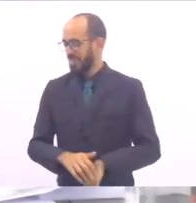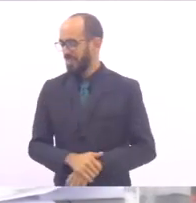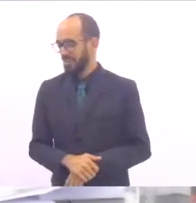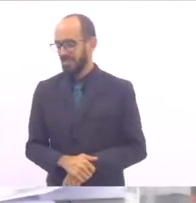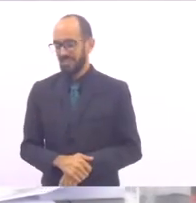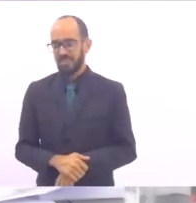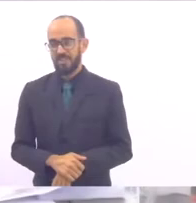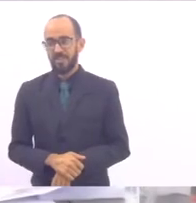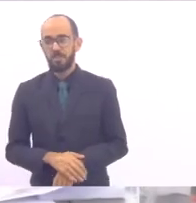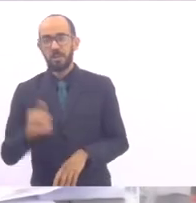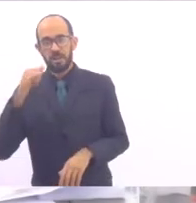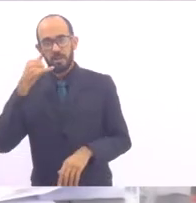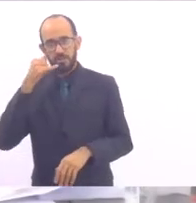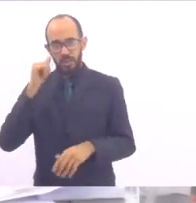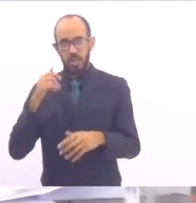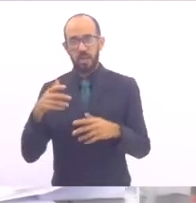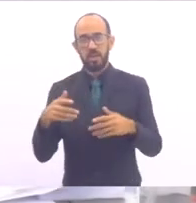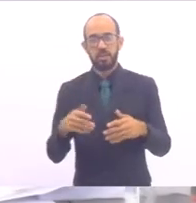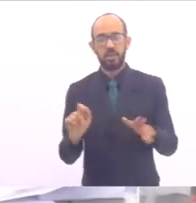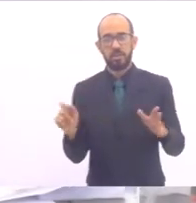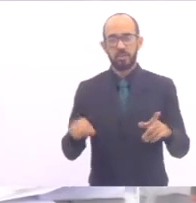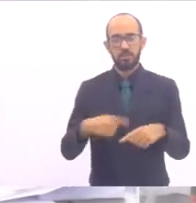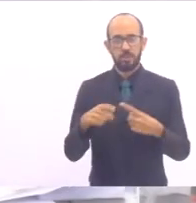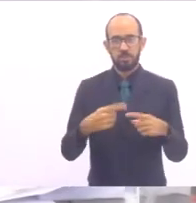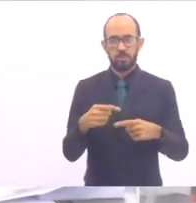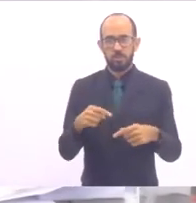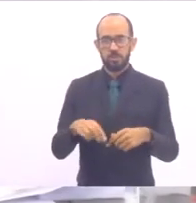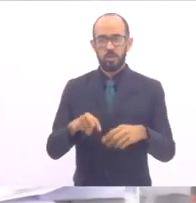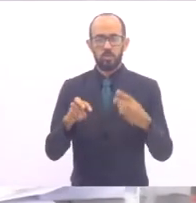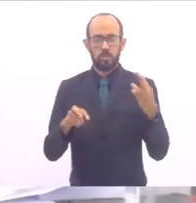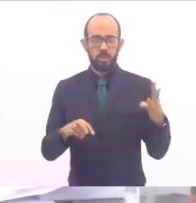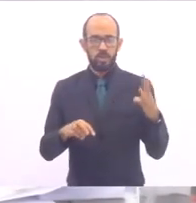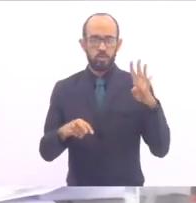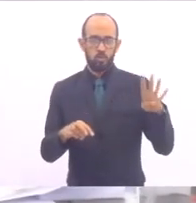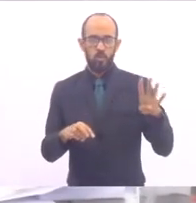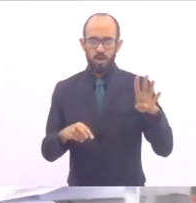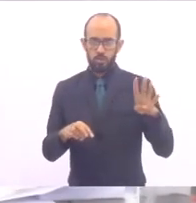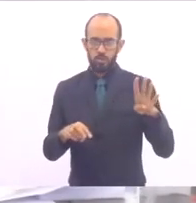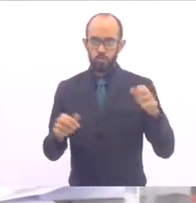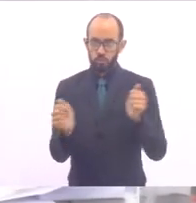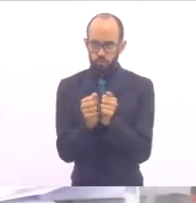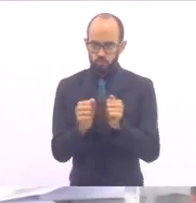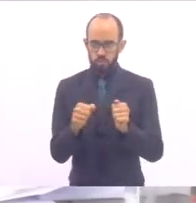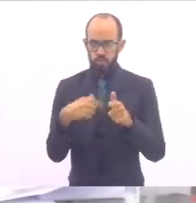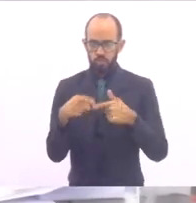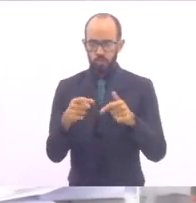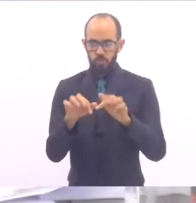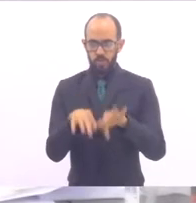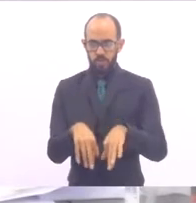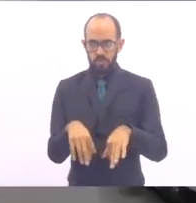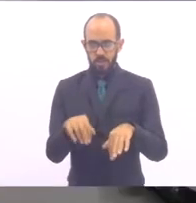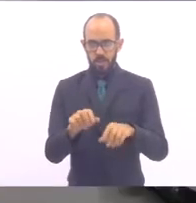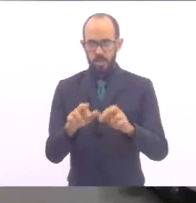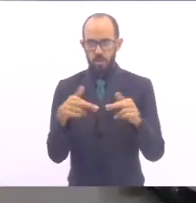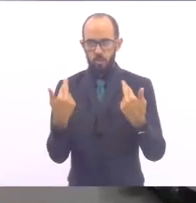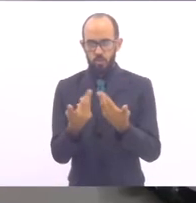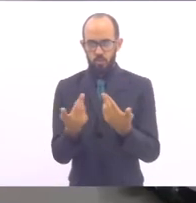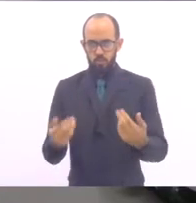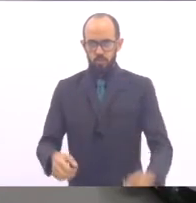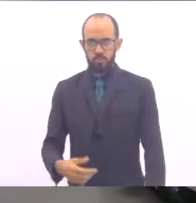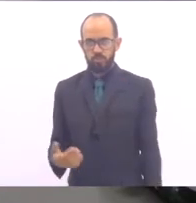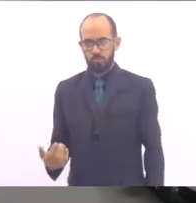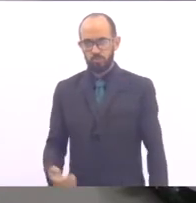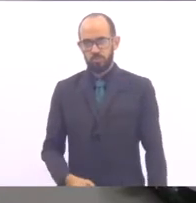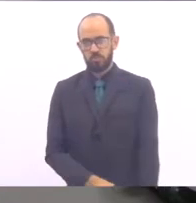ninguém interromper, para a gente depois tentar tratar o 3 e o 4 juntos e encerrar a reunião. Então, vamos lá. Querem complementar as perguntas ou